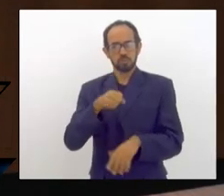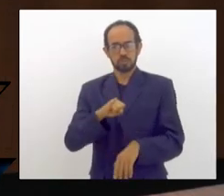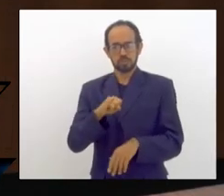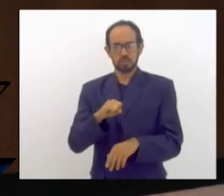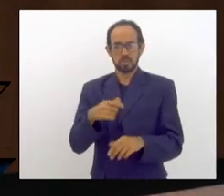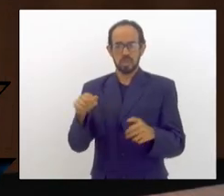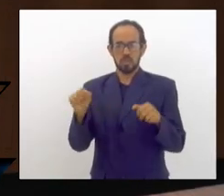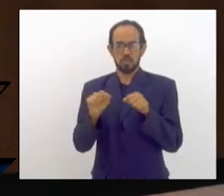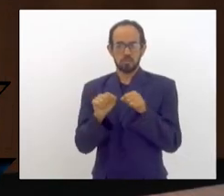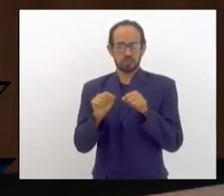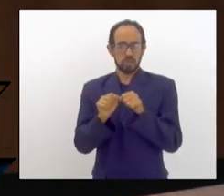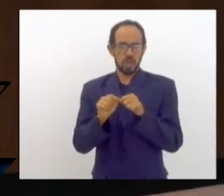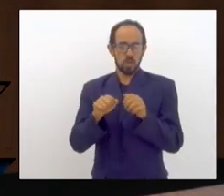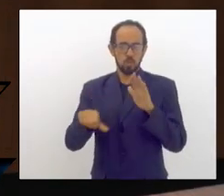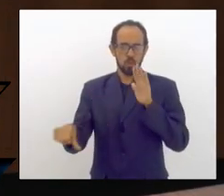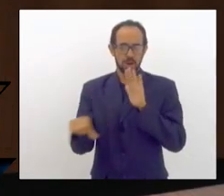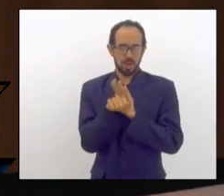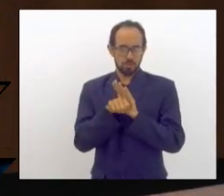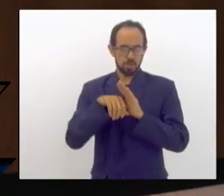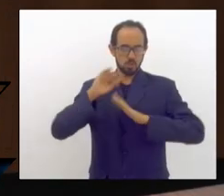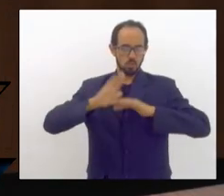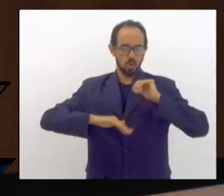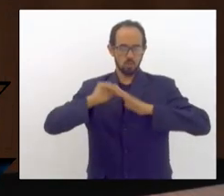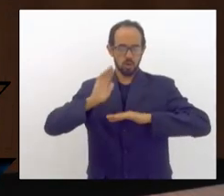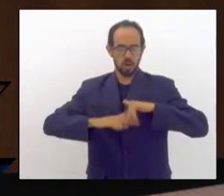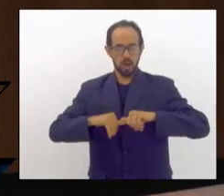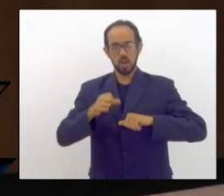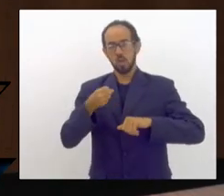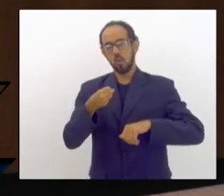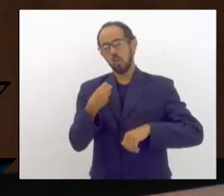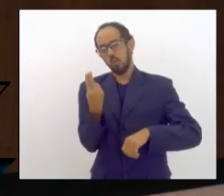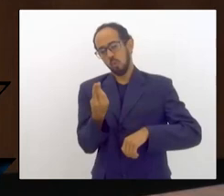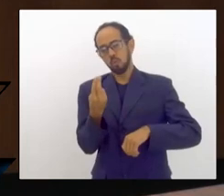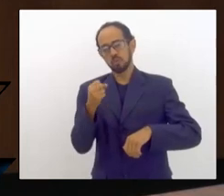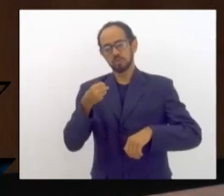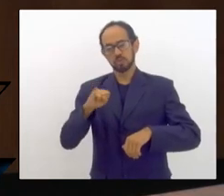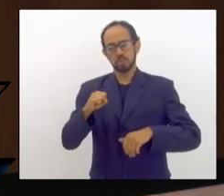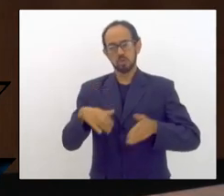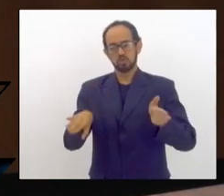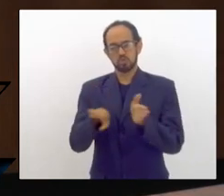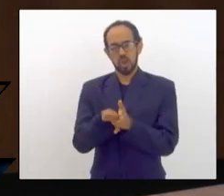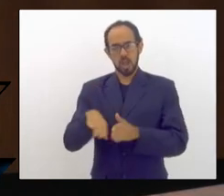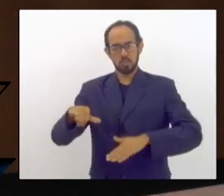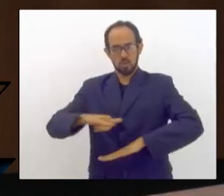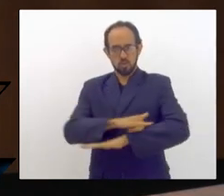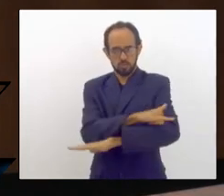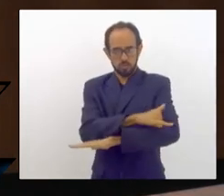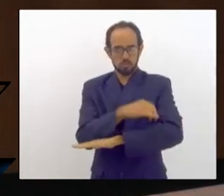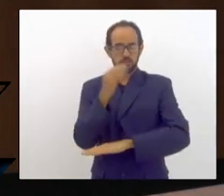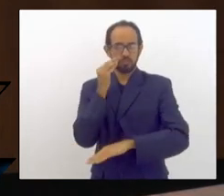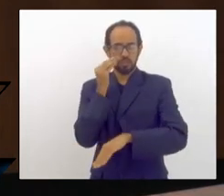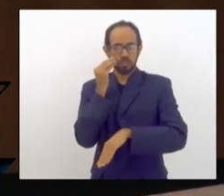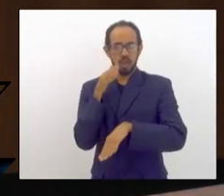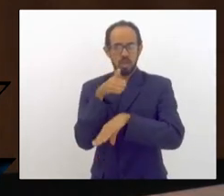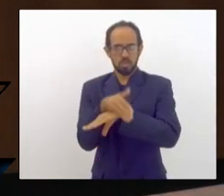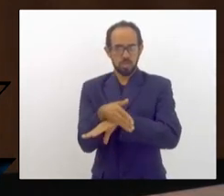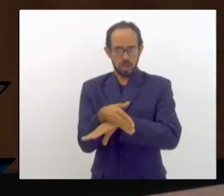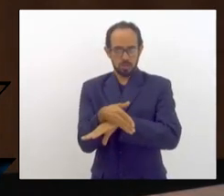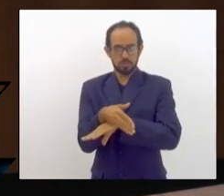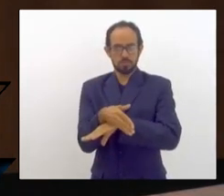um crime, por exemplo, qualquer que seja, ou se eu chegar no aeroporto e tentar embarcar